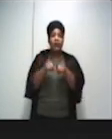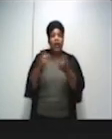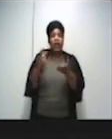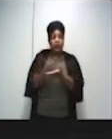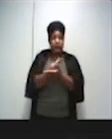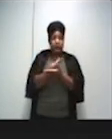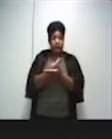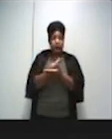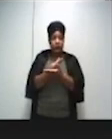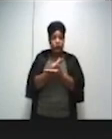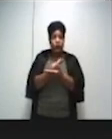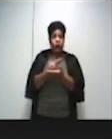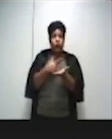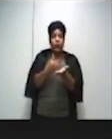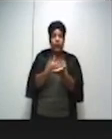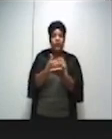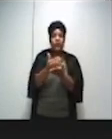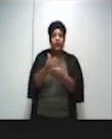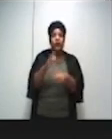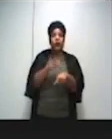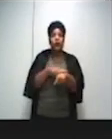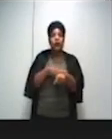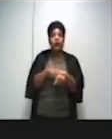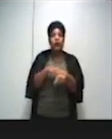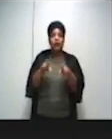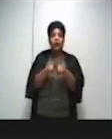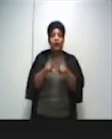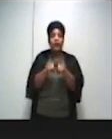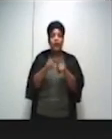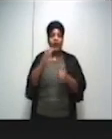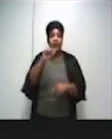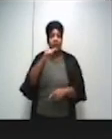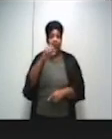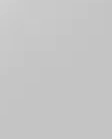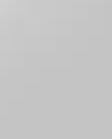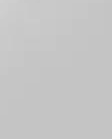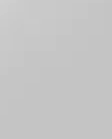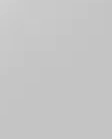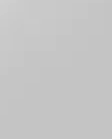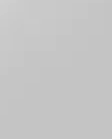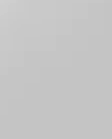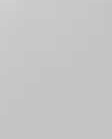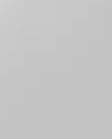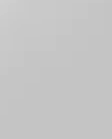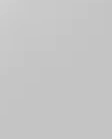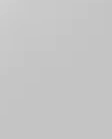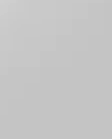e determinou o prosseguimento da ação de sonegados referente ao imóvel